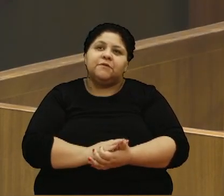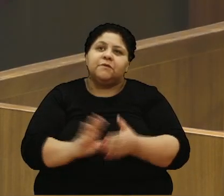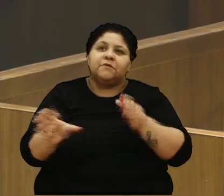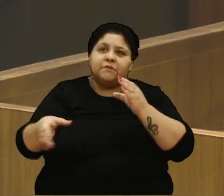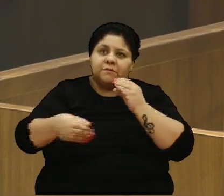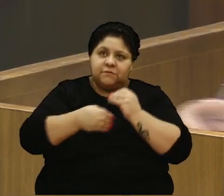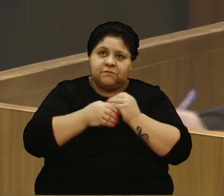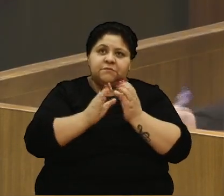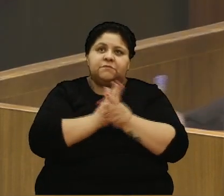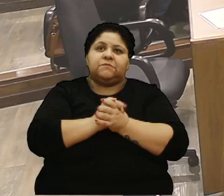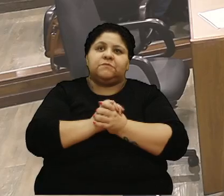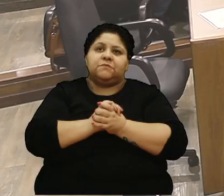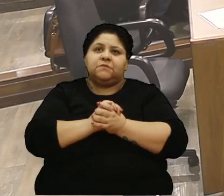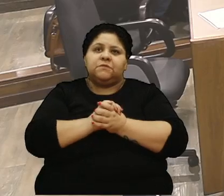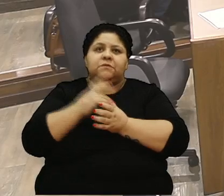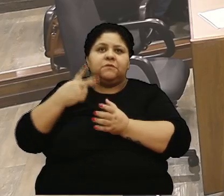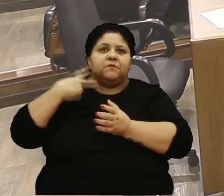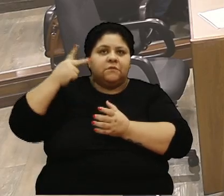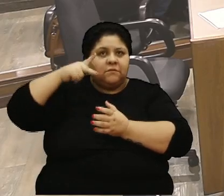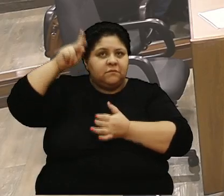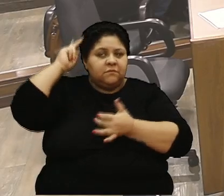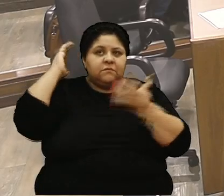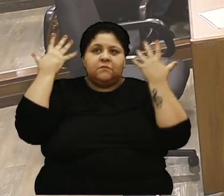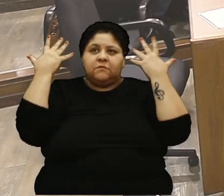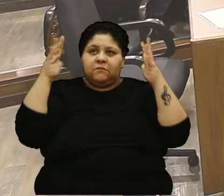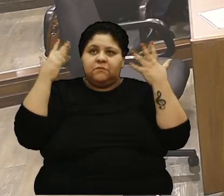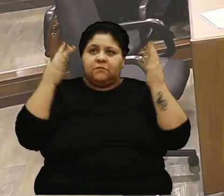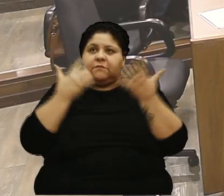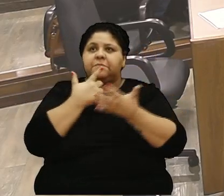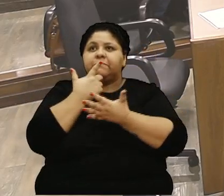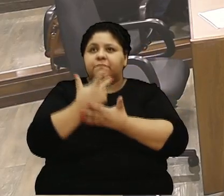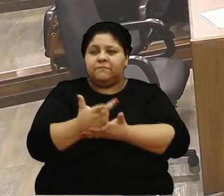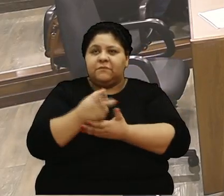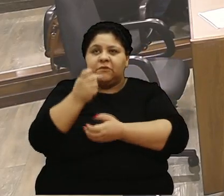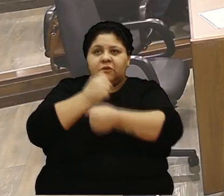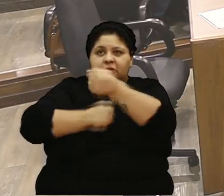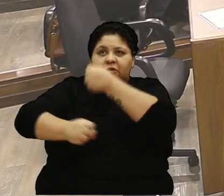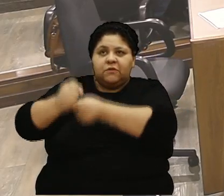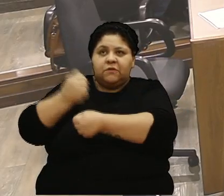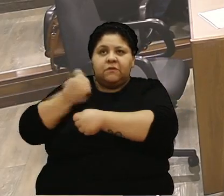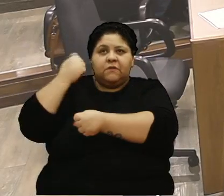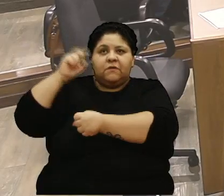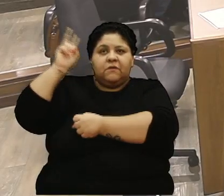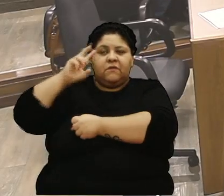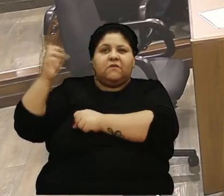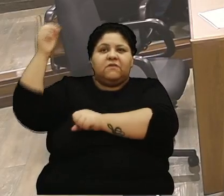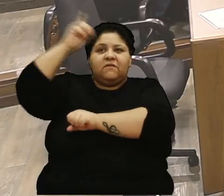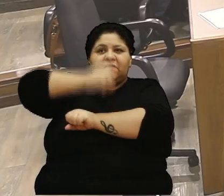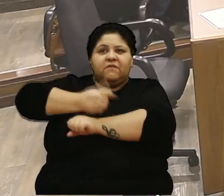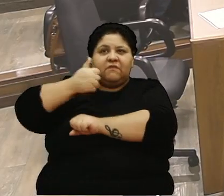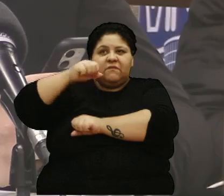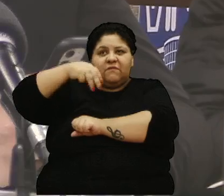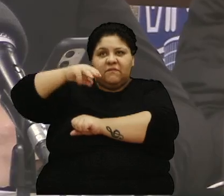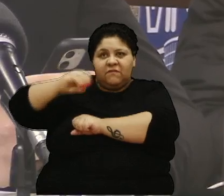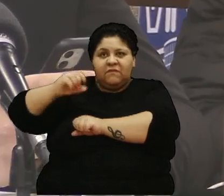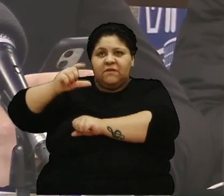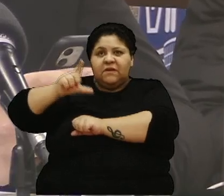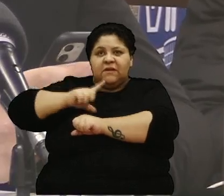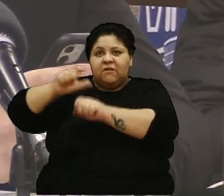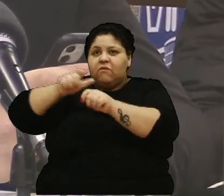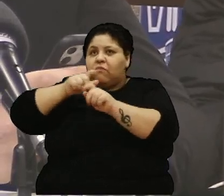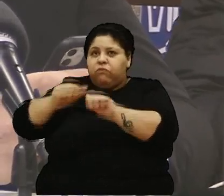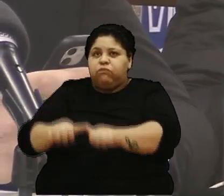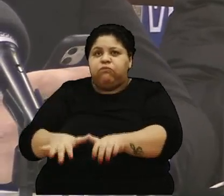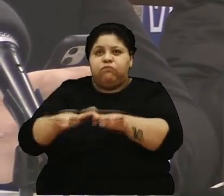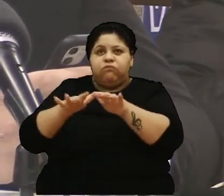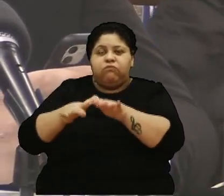De imediato, vereador. Vereador Iago, parabéns por ter dito isso. O ano passado, eu lembro bem, no dia 1º de maio que teve a enchente, eu